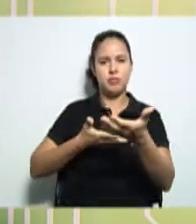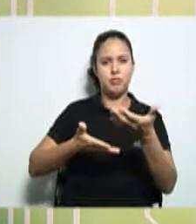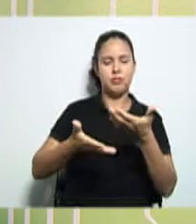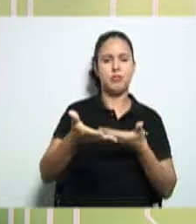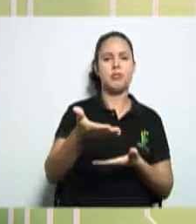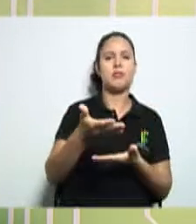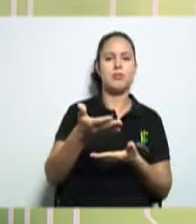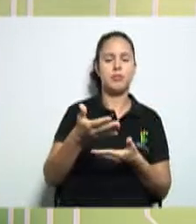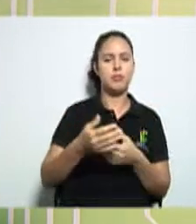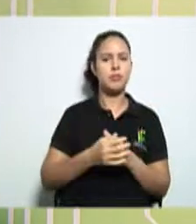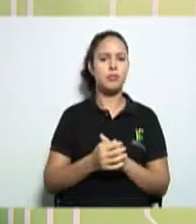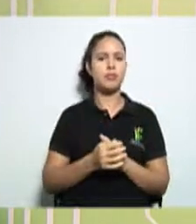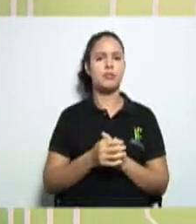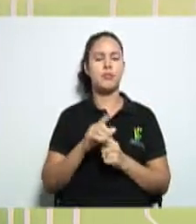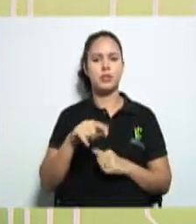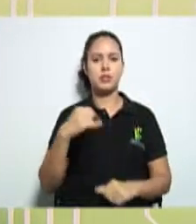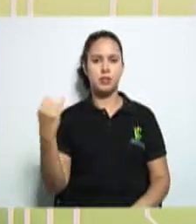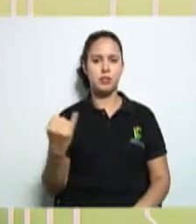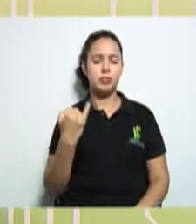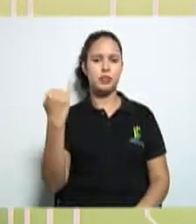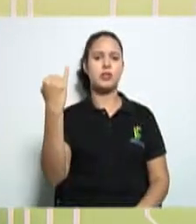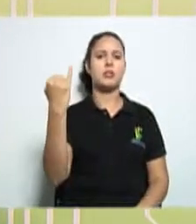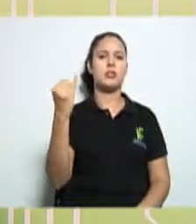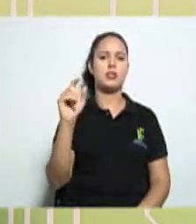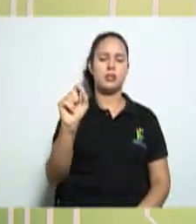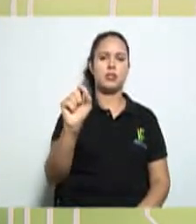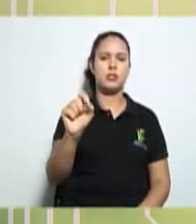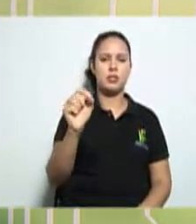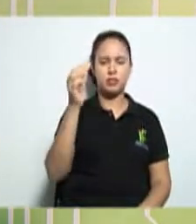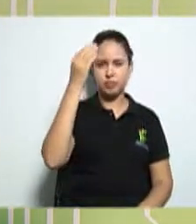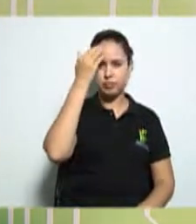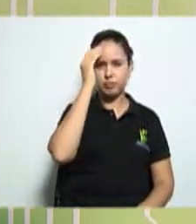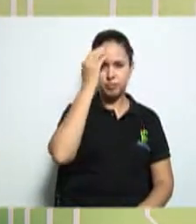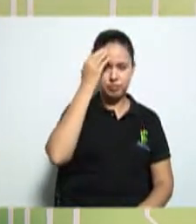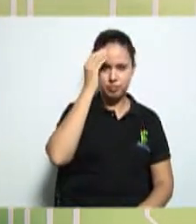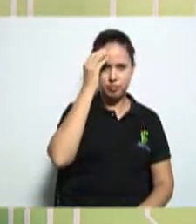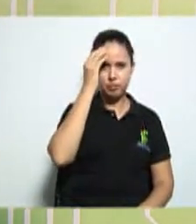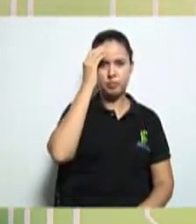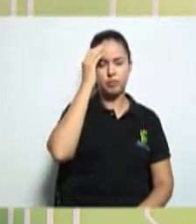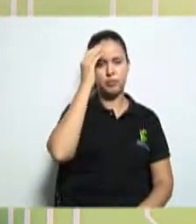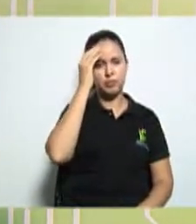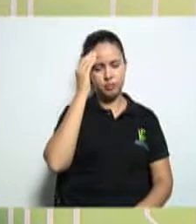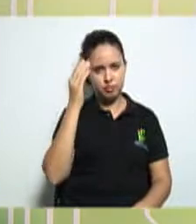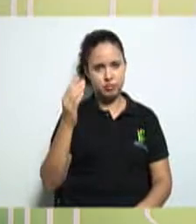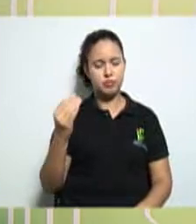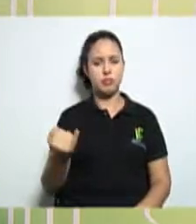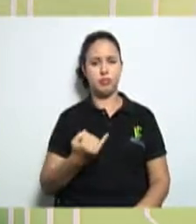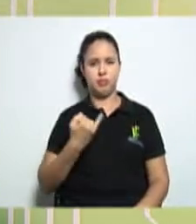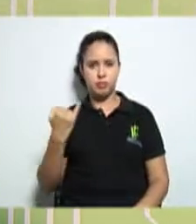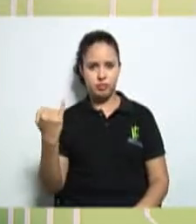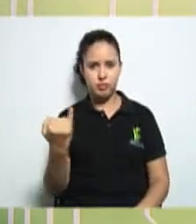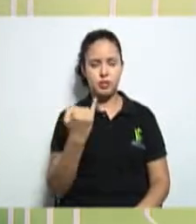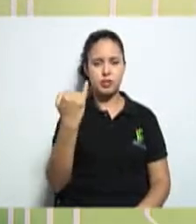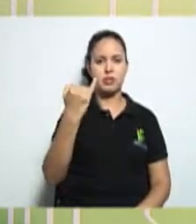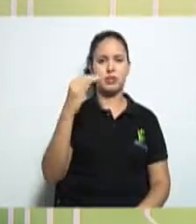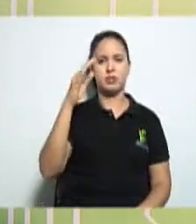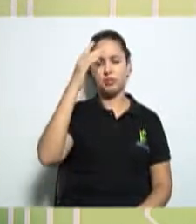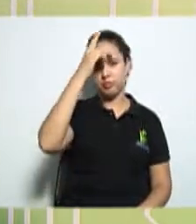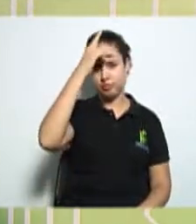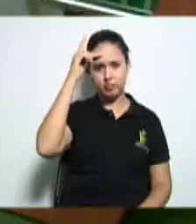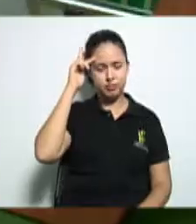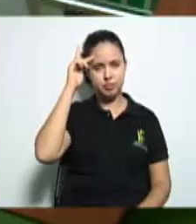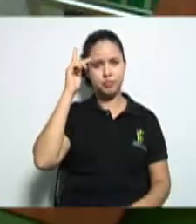bom trabalho. Por isso é importante, por isso eu quero que vocês entendam a importância das pessoas. E aí, professora